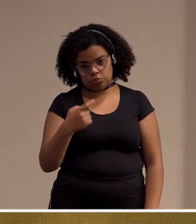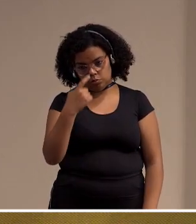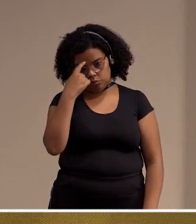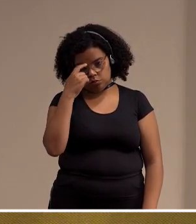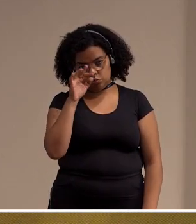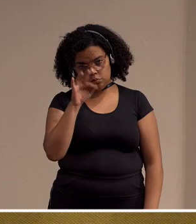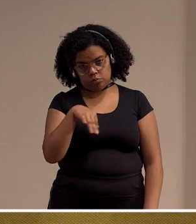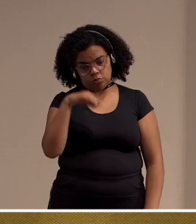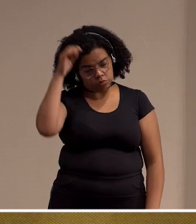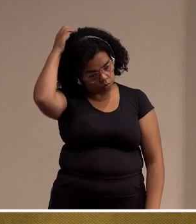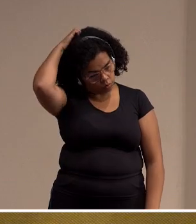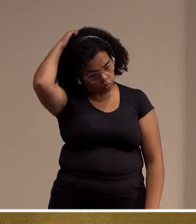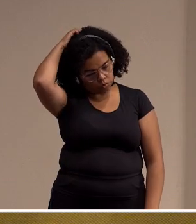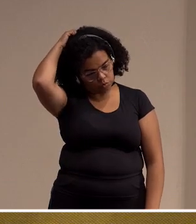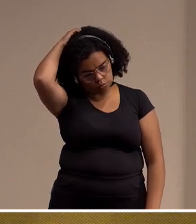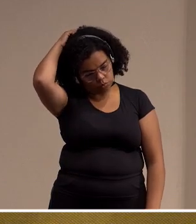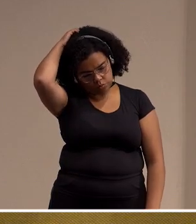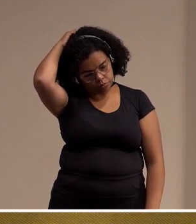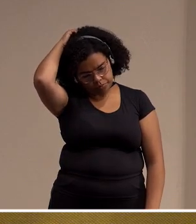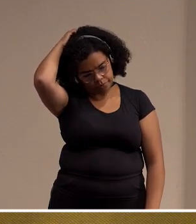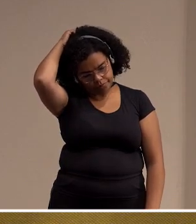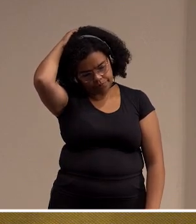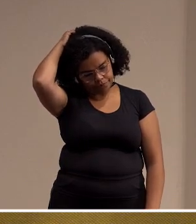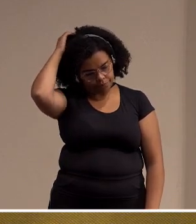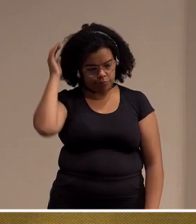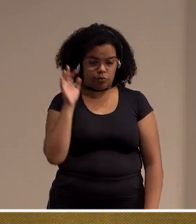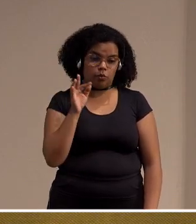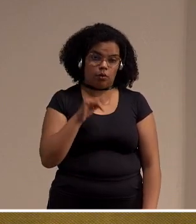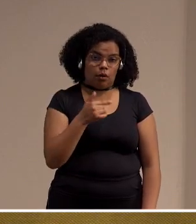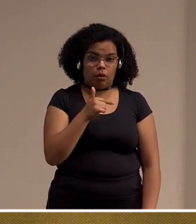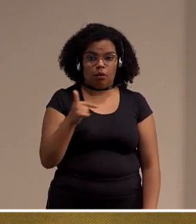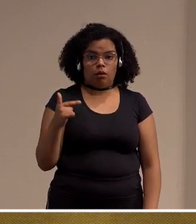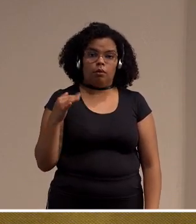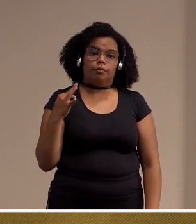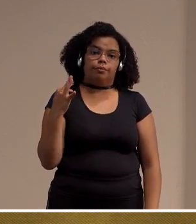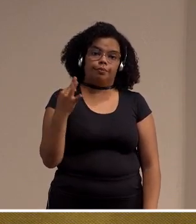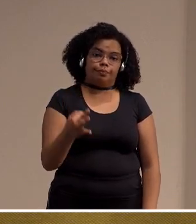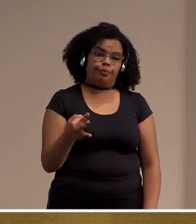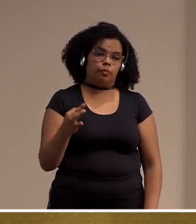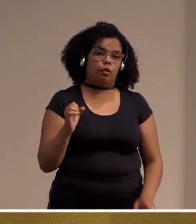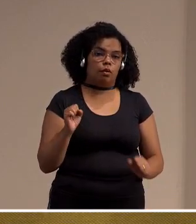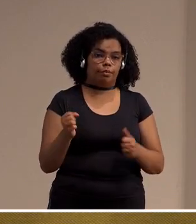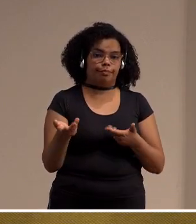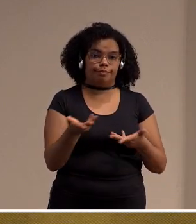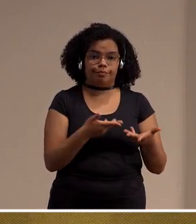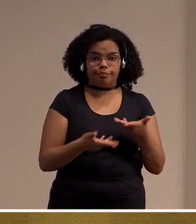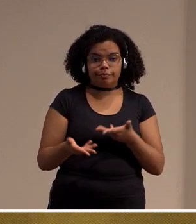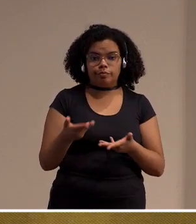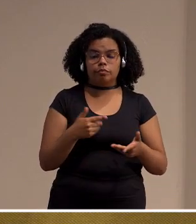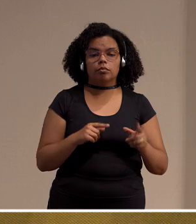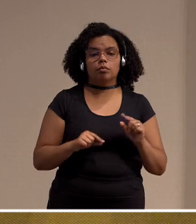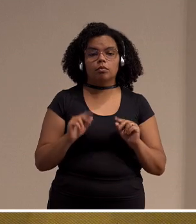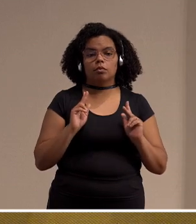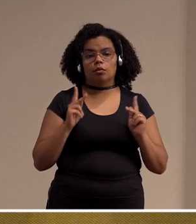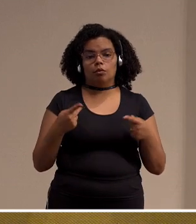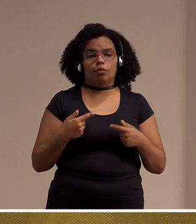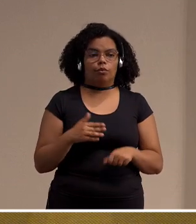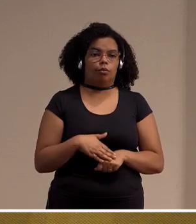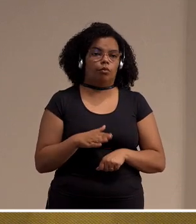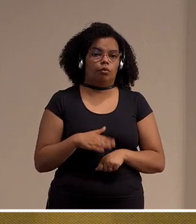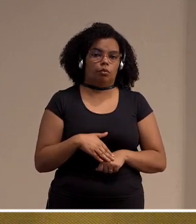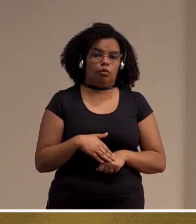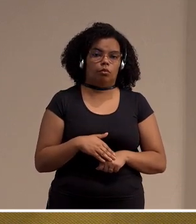futuro, e como uma idade de humana que é puro futuro pode convivir com esse tempo. Y sí,